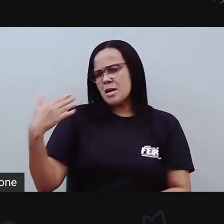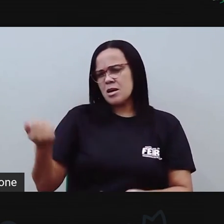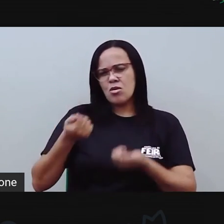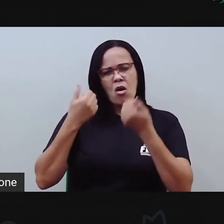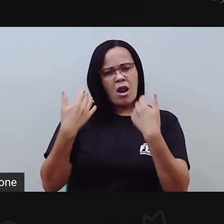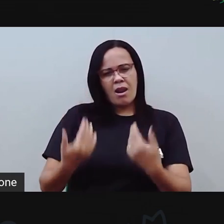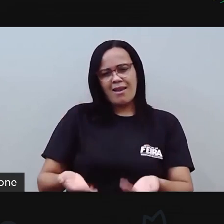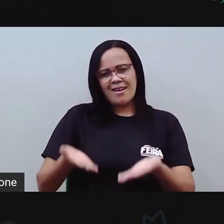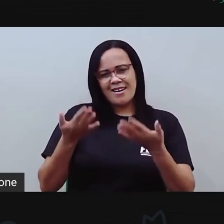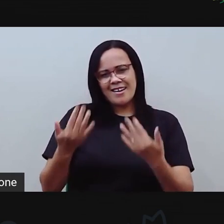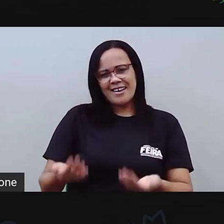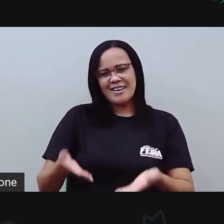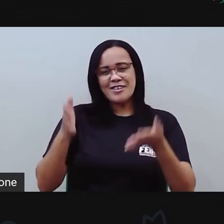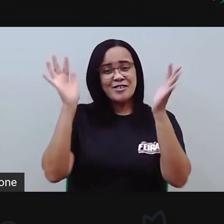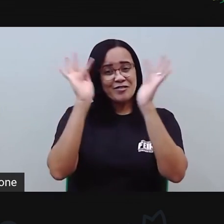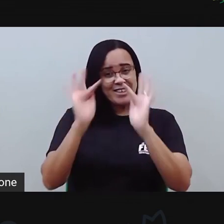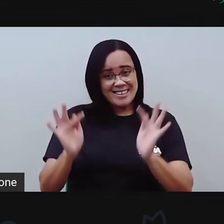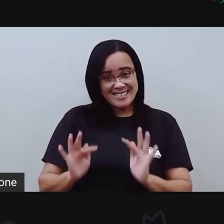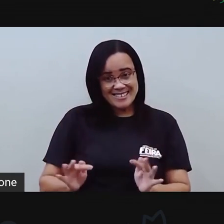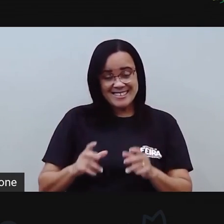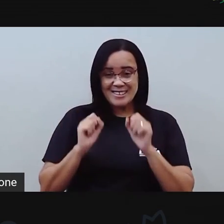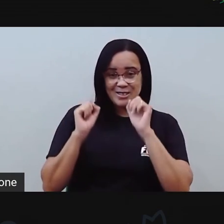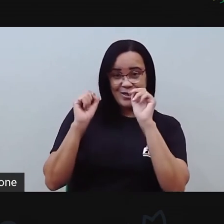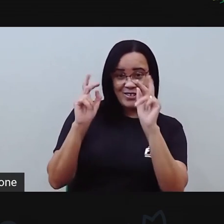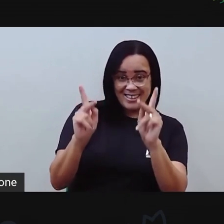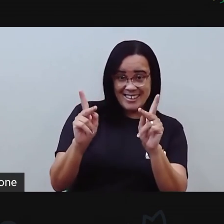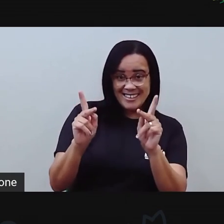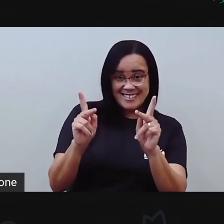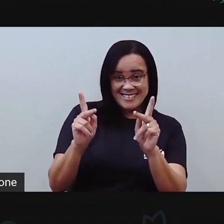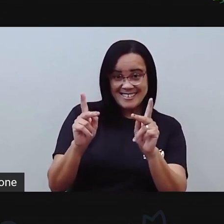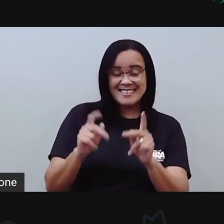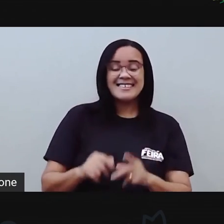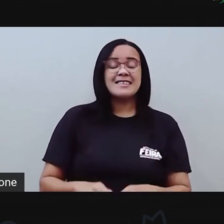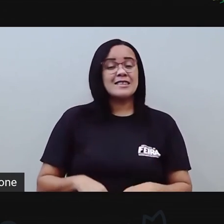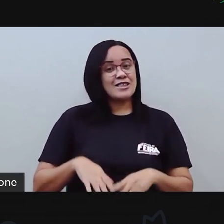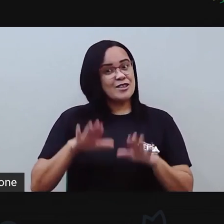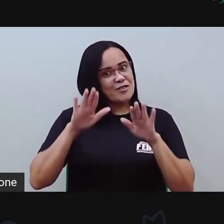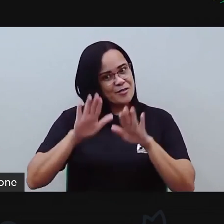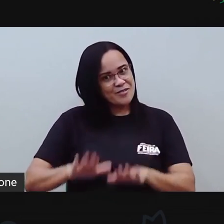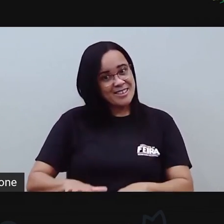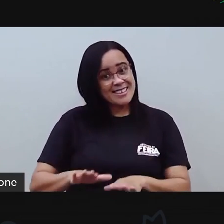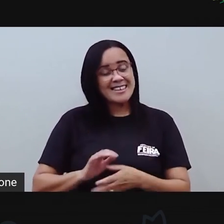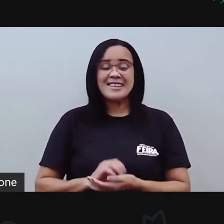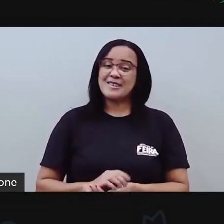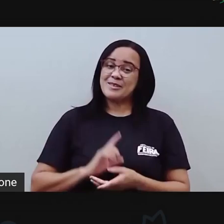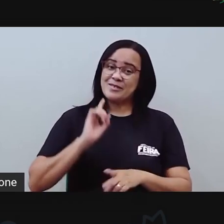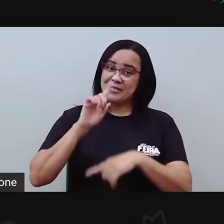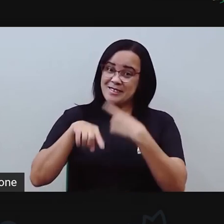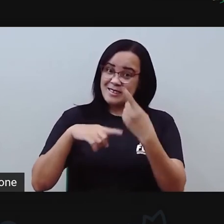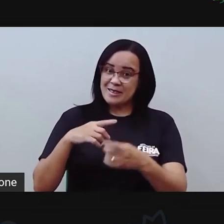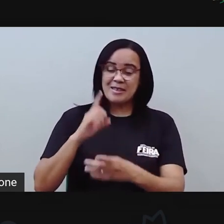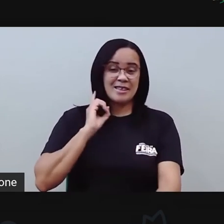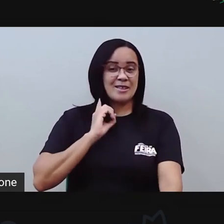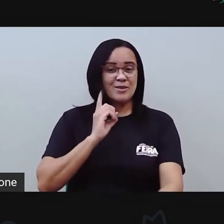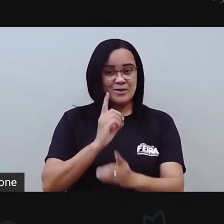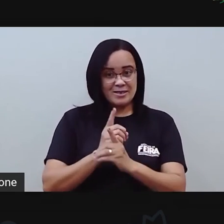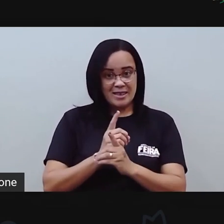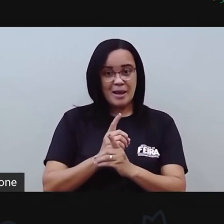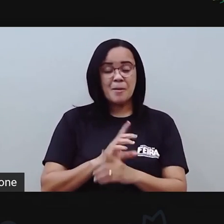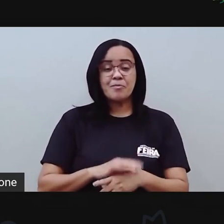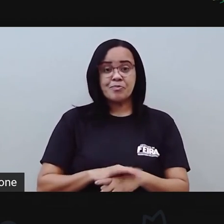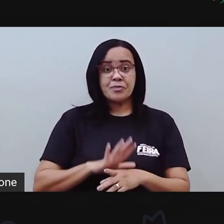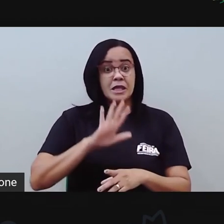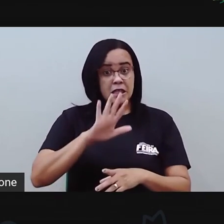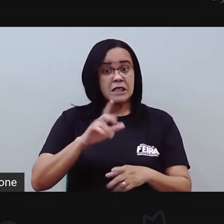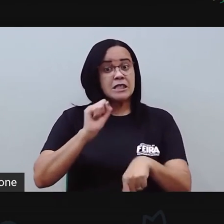leve, mais feliz. Tá joia, gente? Então é isso, nós vamos ficando por aqui. Eu espero que vocês sejam respeitosos